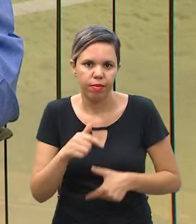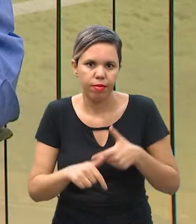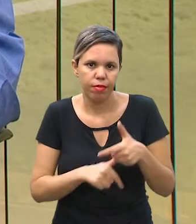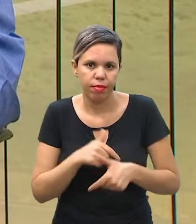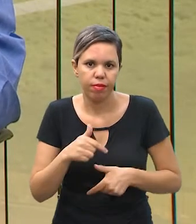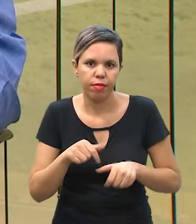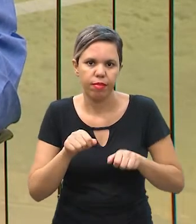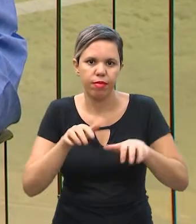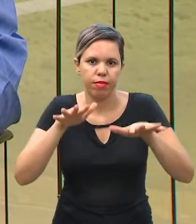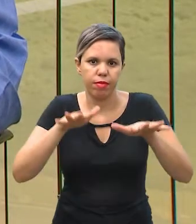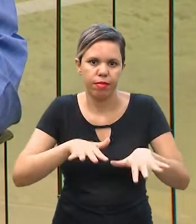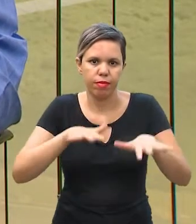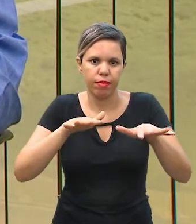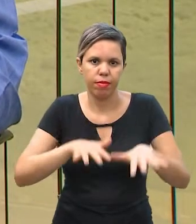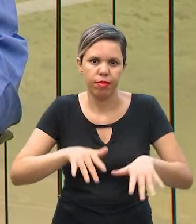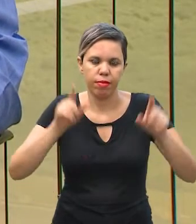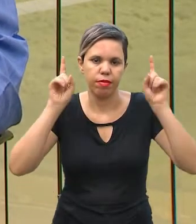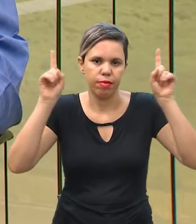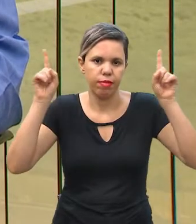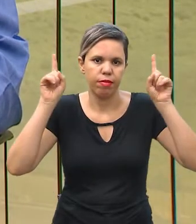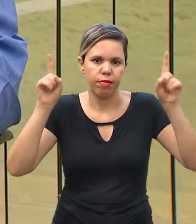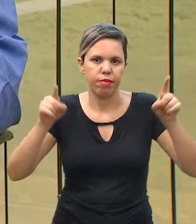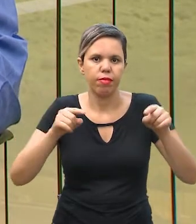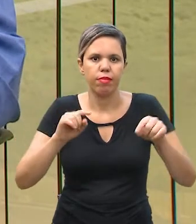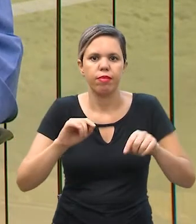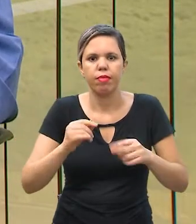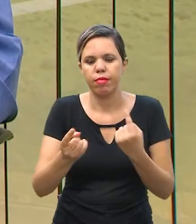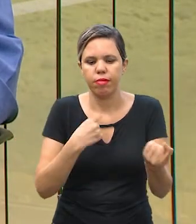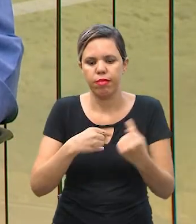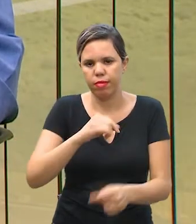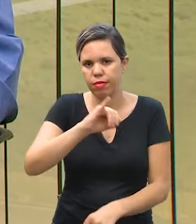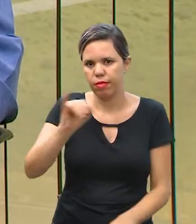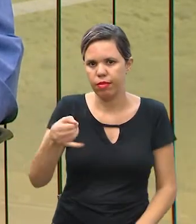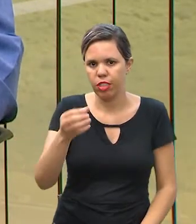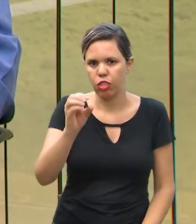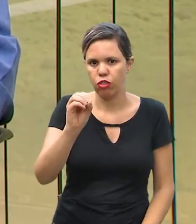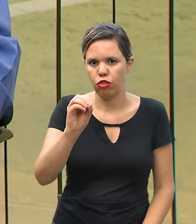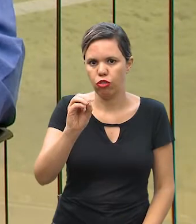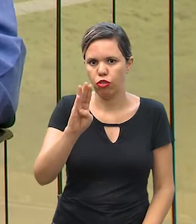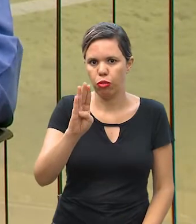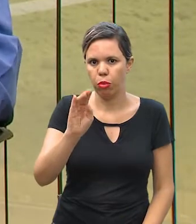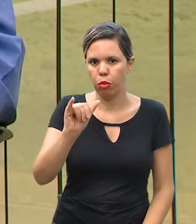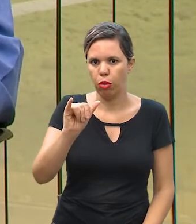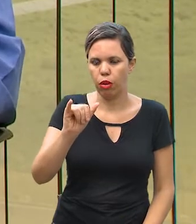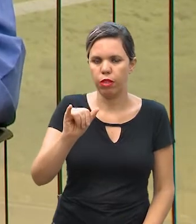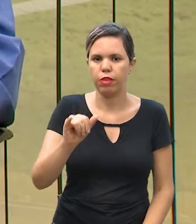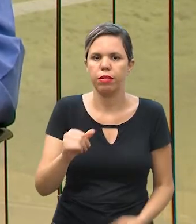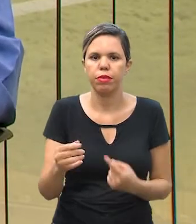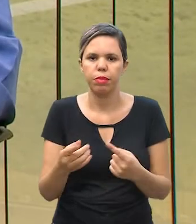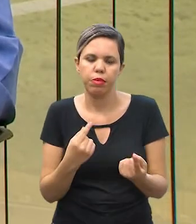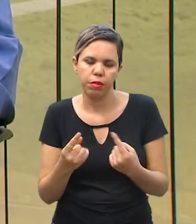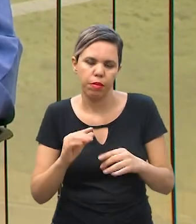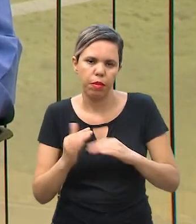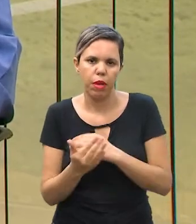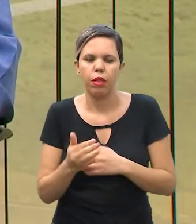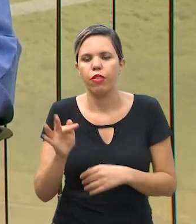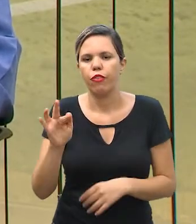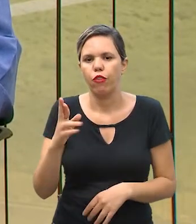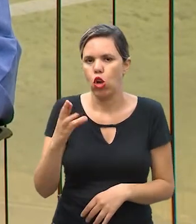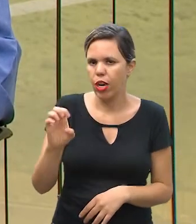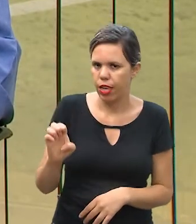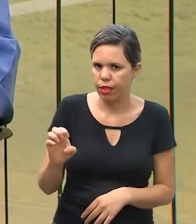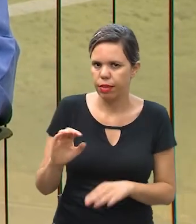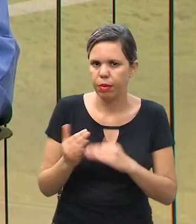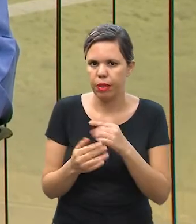num manifesto, ali na John Boy Dunlop, na altura do Jardim Florence, a entrada do Princesa do Oeste. Tá.